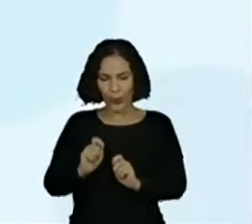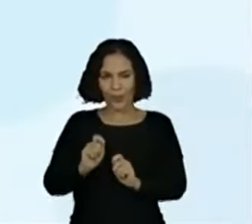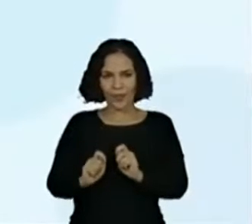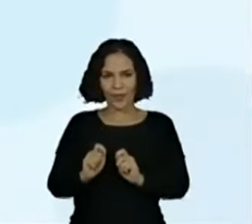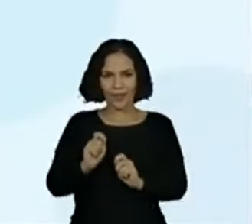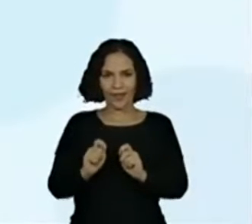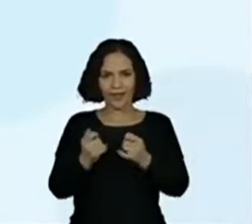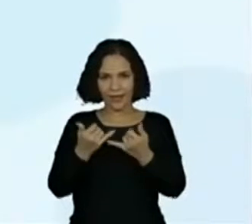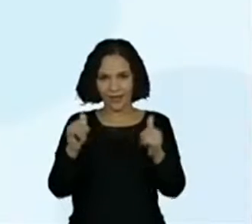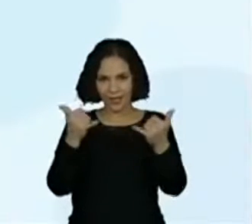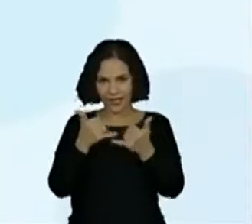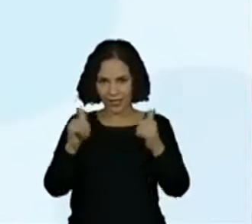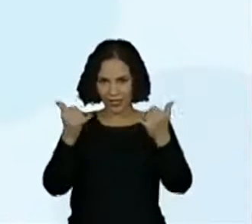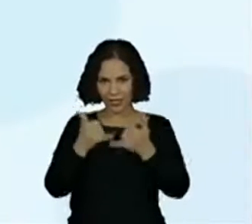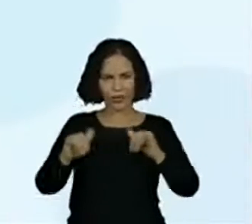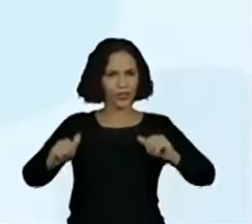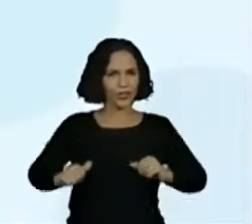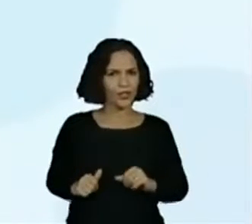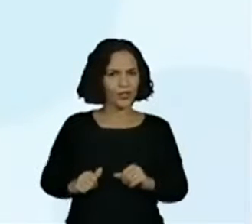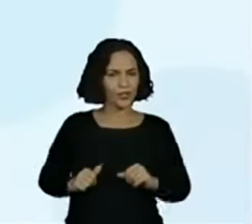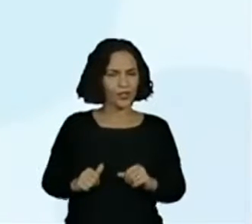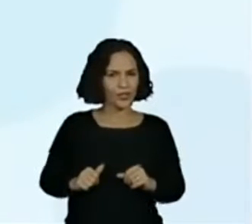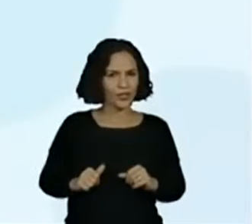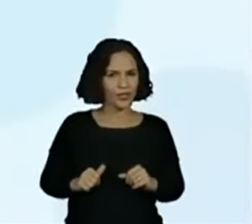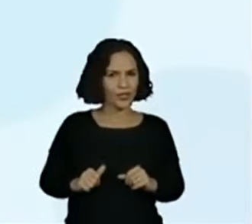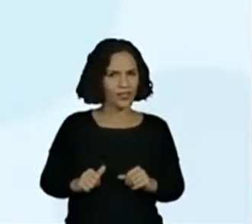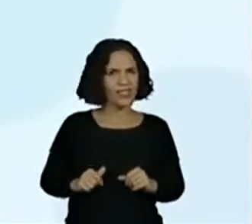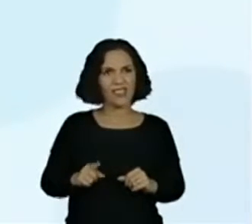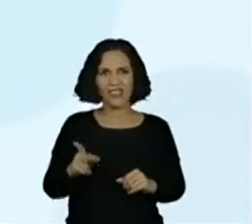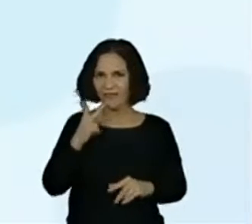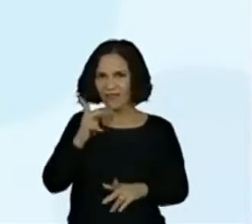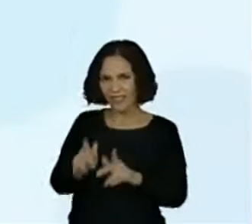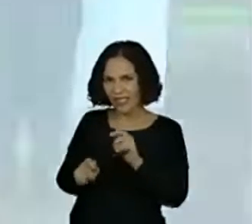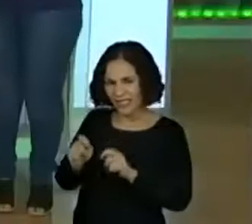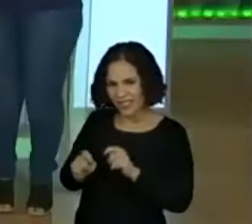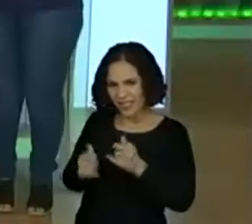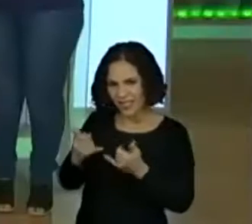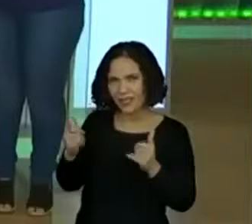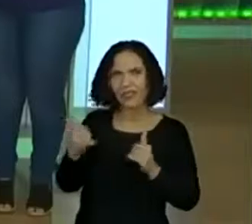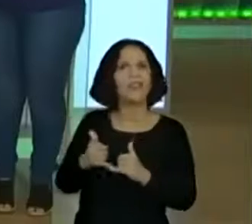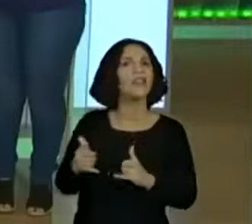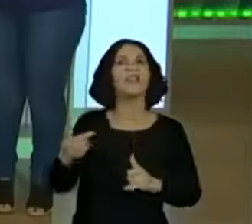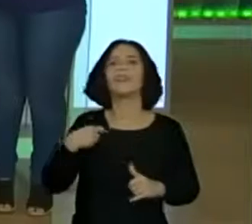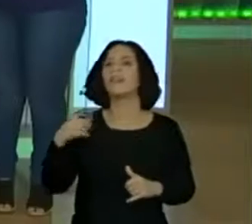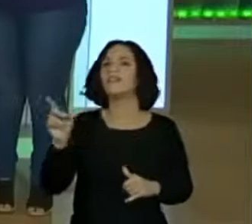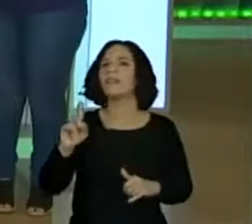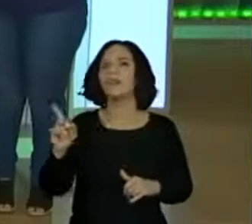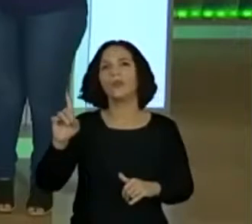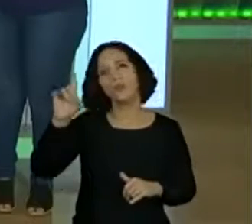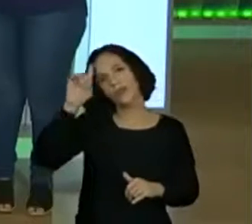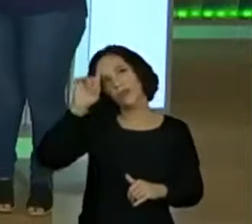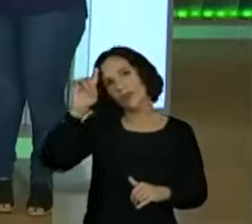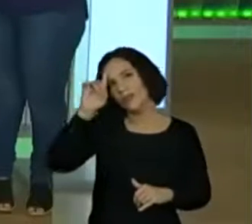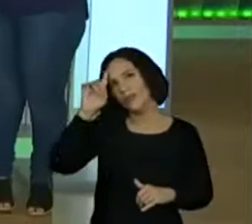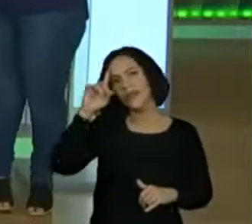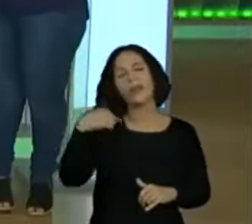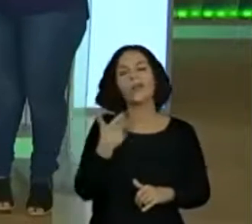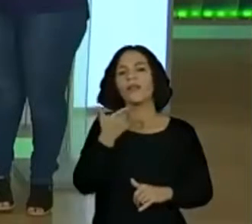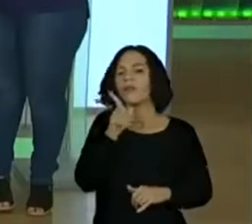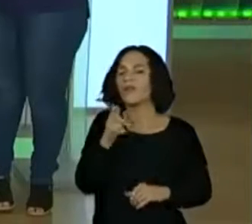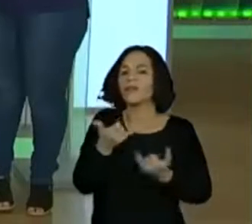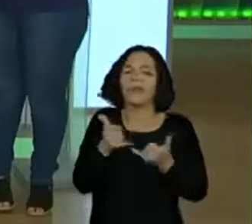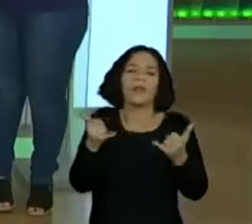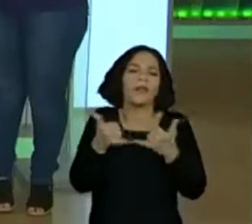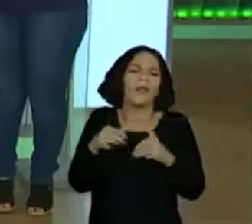andam poupando energia? Nenhuma, professora. Nenhuma? Estou esgotando minha energia todos os dias. Não estou conseguindo poupar